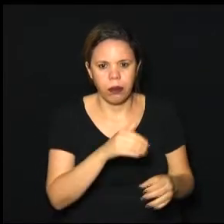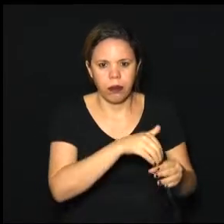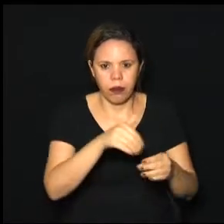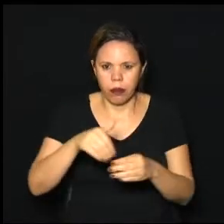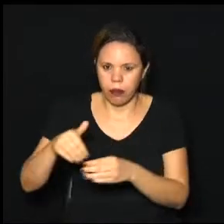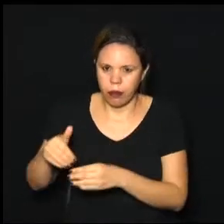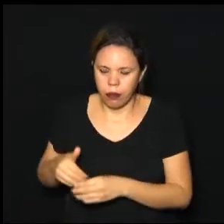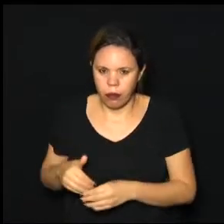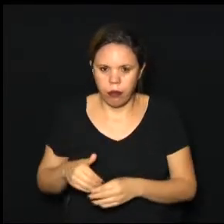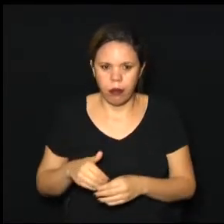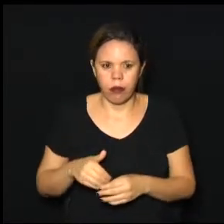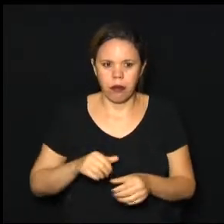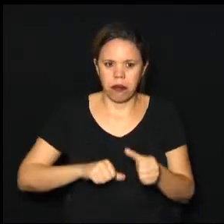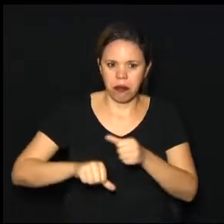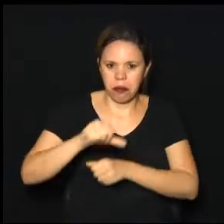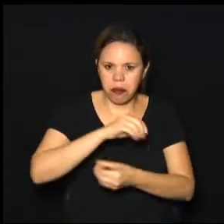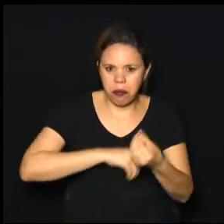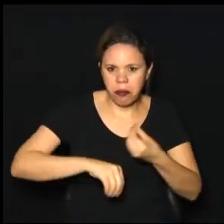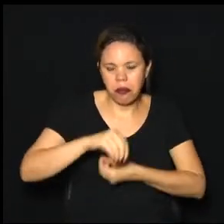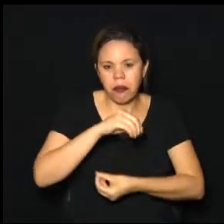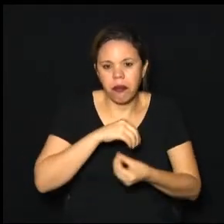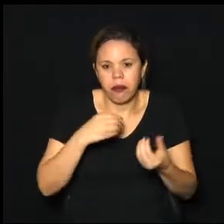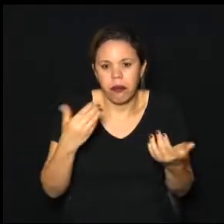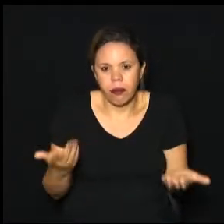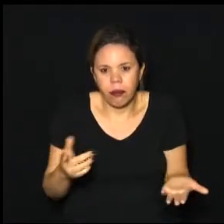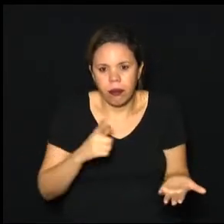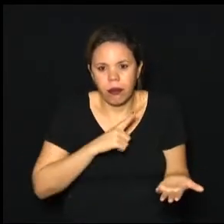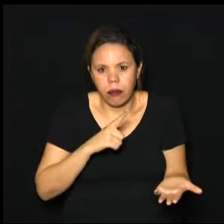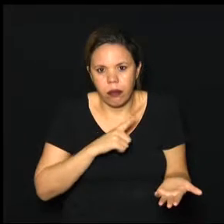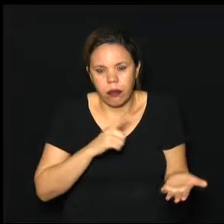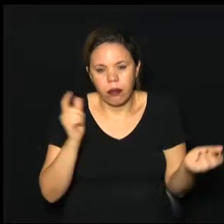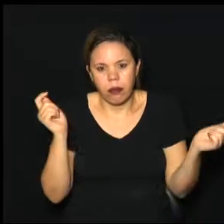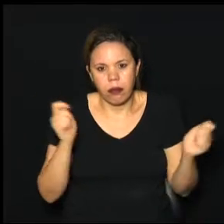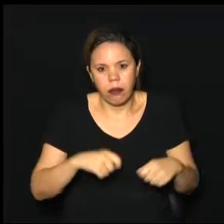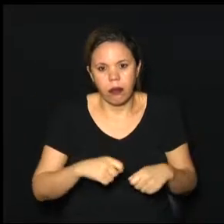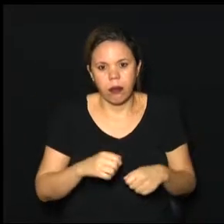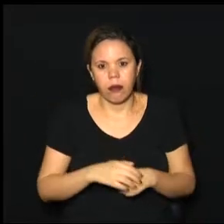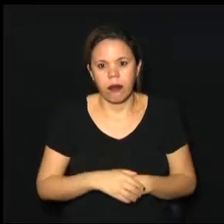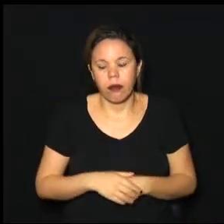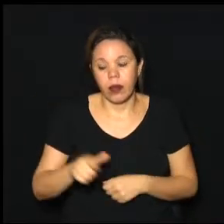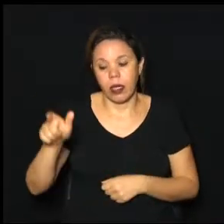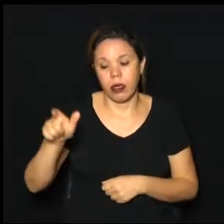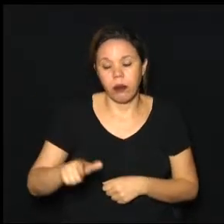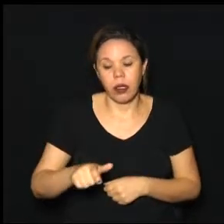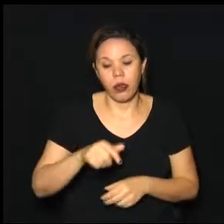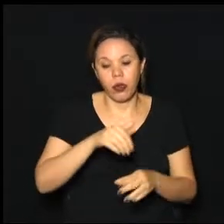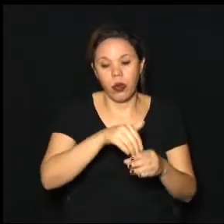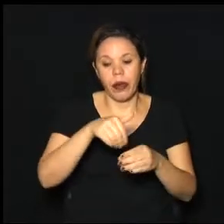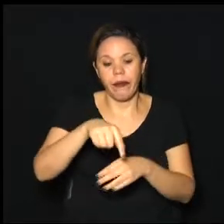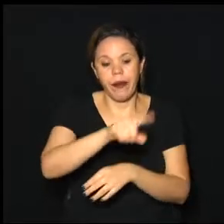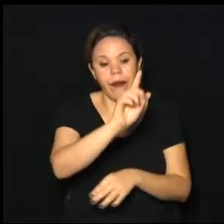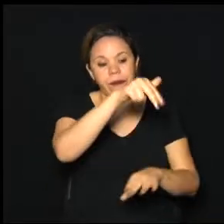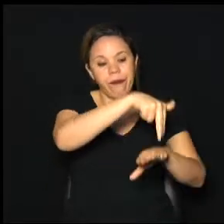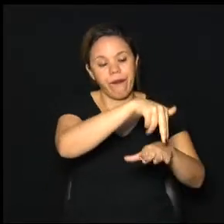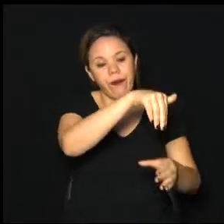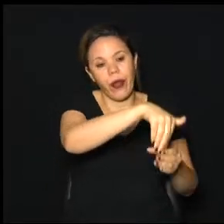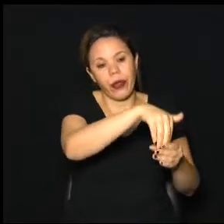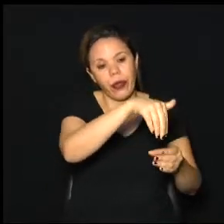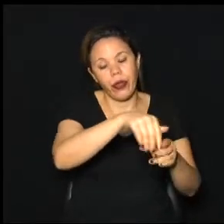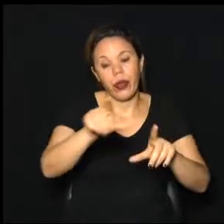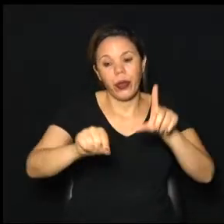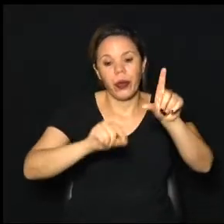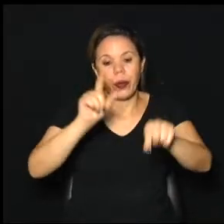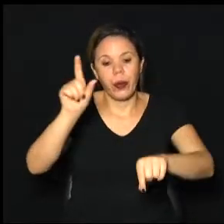sejam pulverizados e teremos então a possibilidade do eleitor ter mais possibilidades de